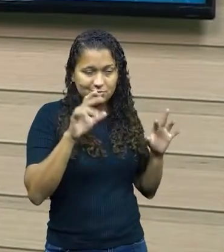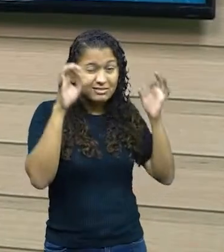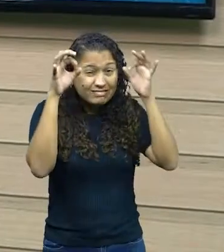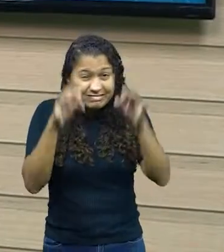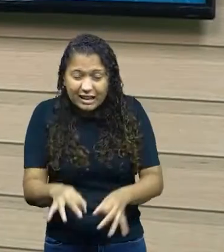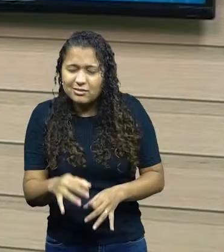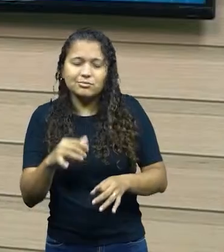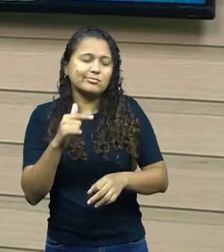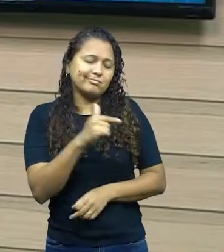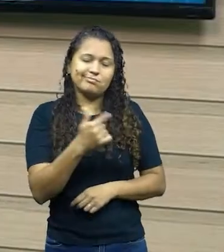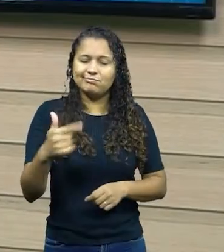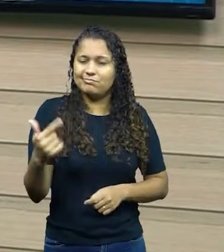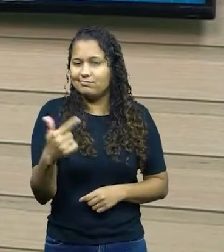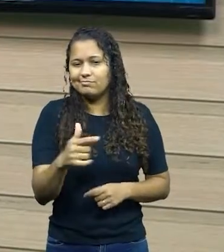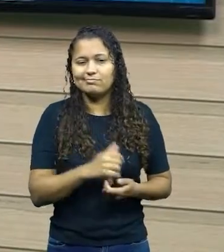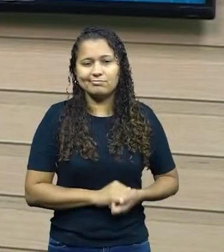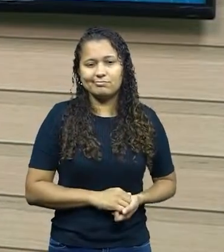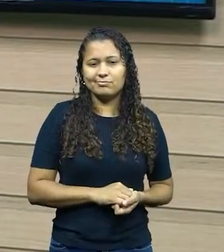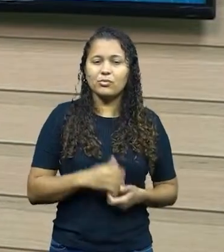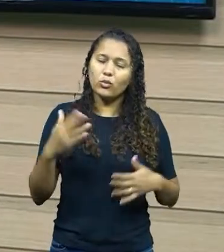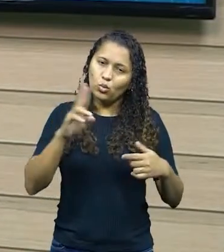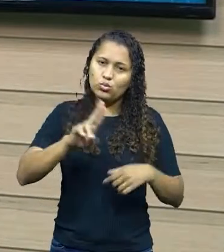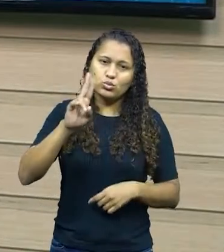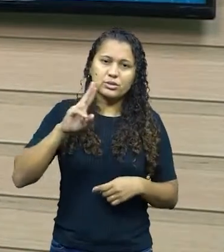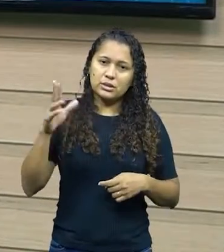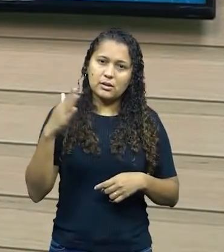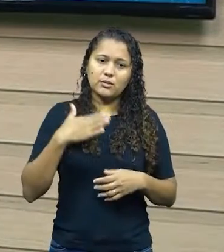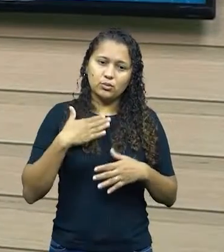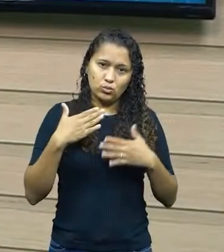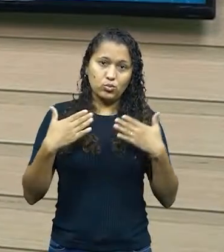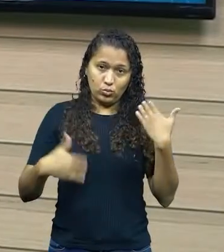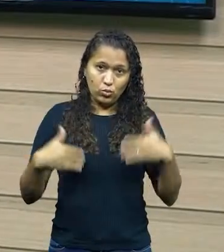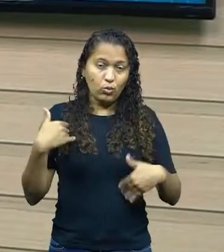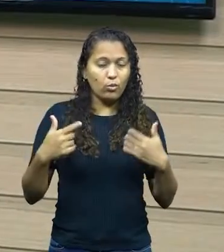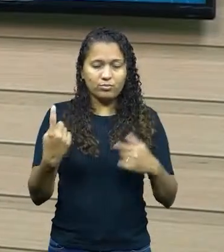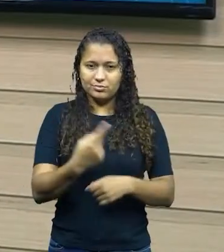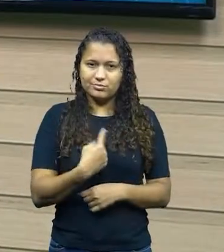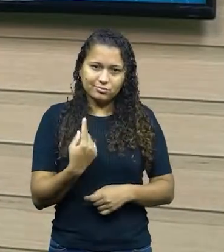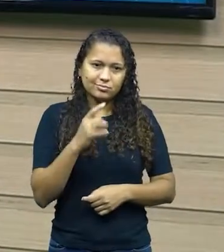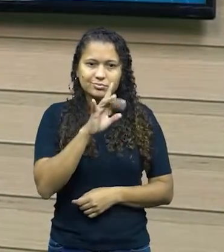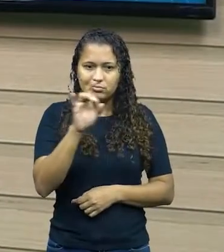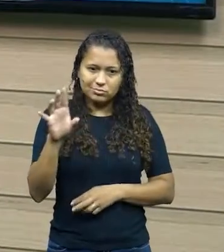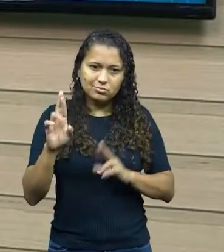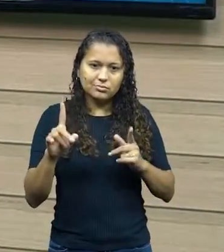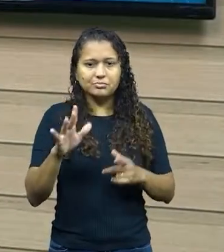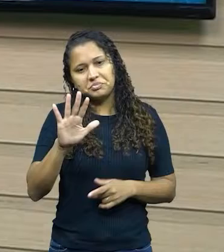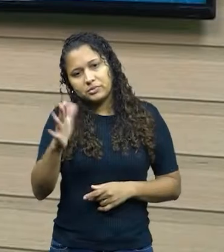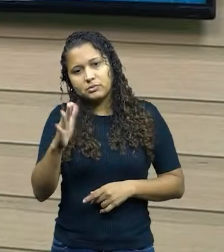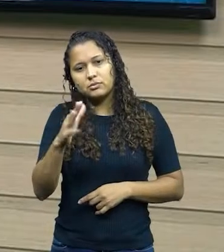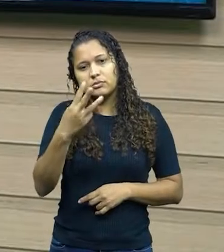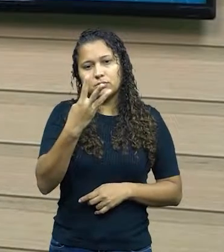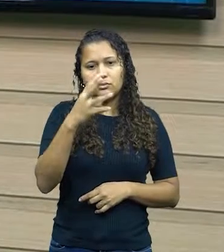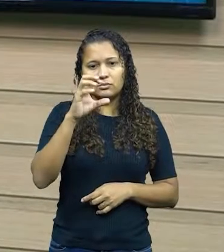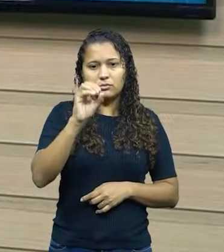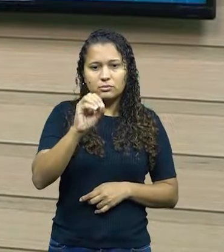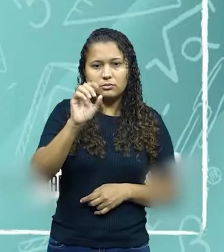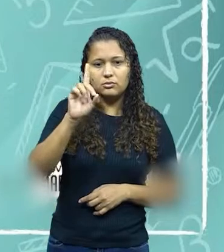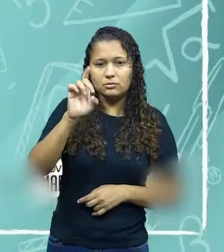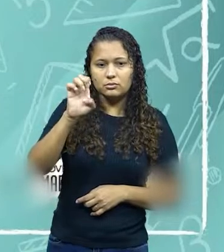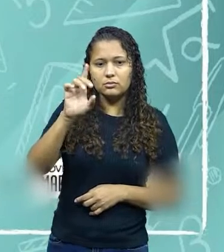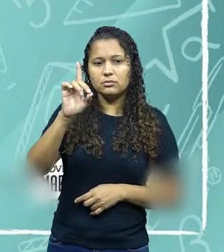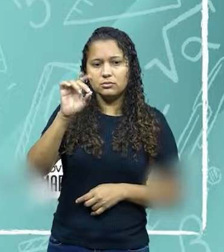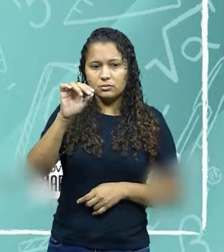uma medida precisa se formos utilizar parte do nosso corpo. Mas ela equivale a mais ou menos 30 dedos